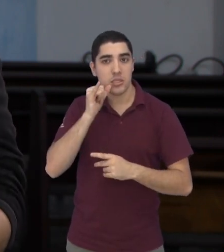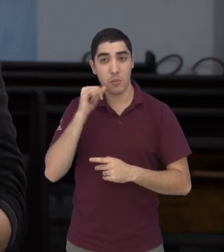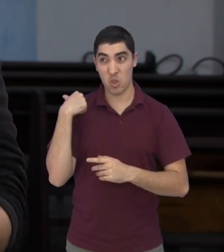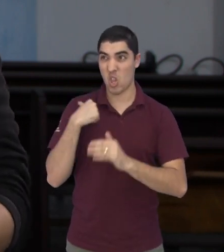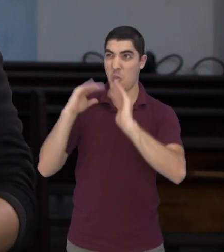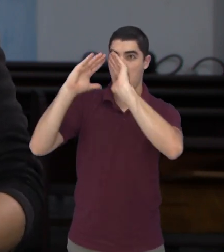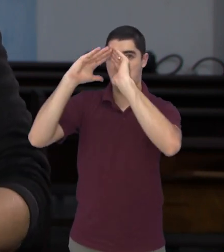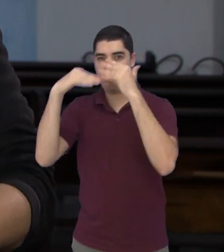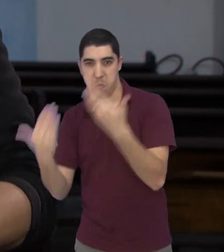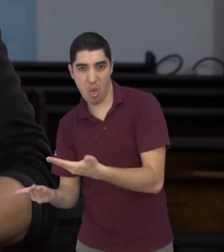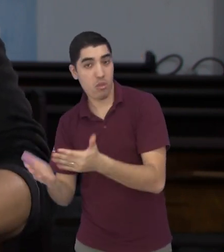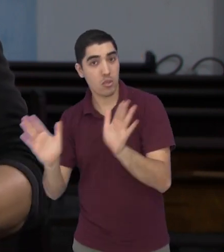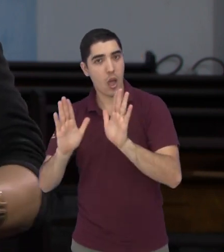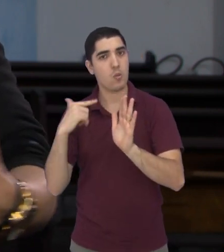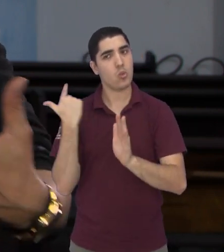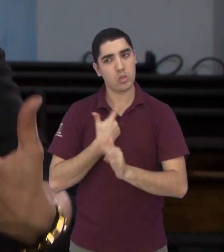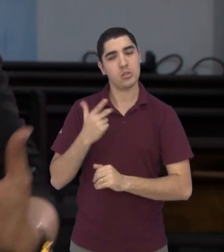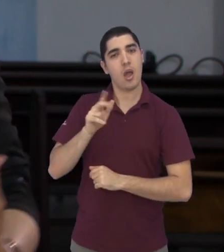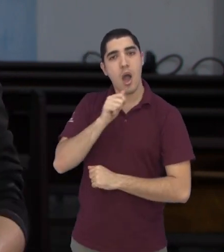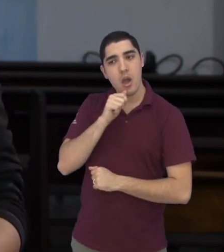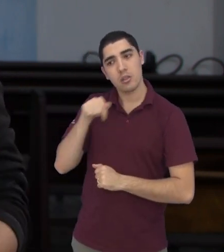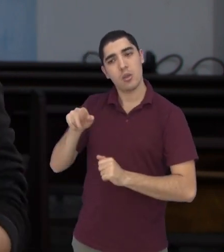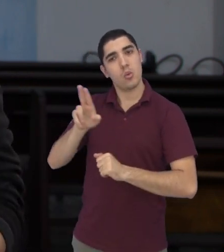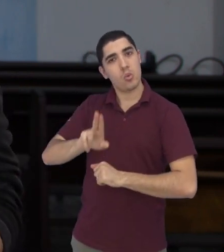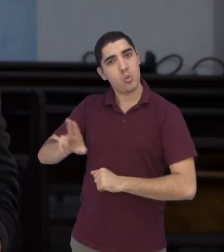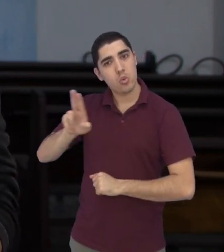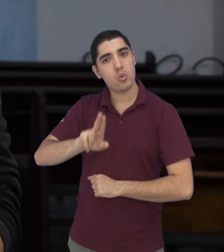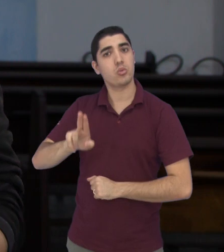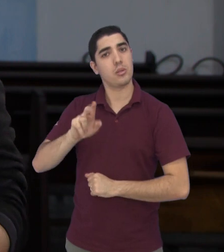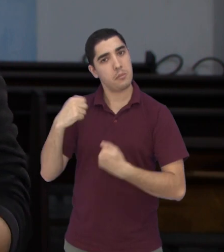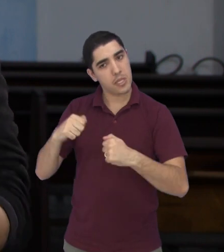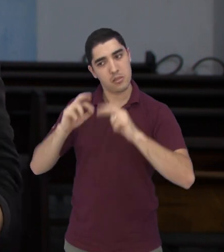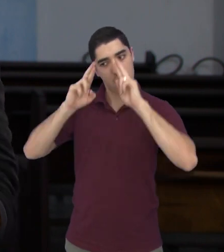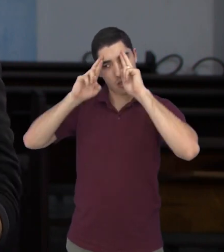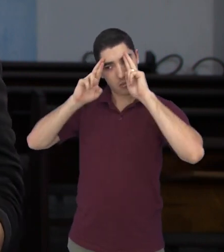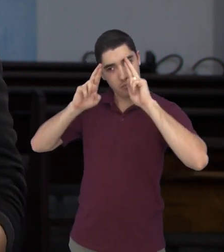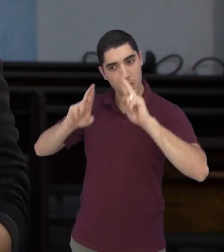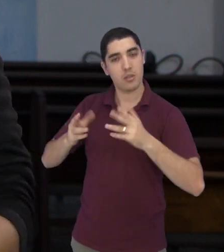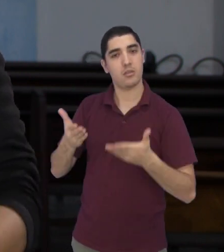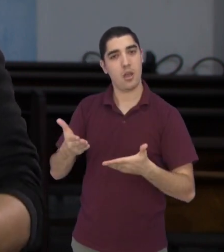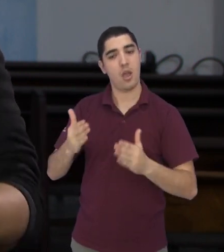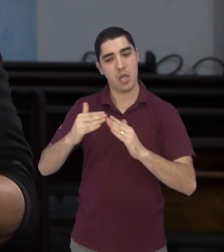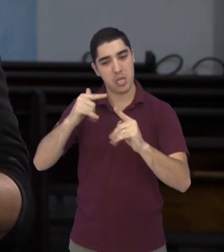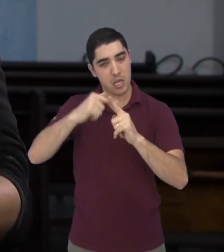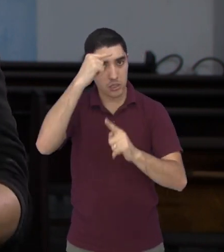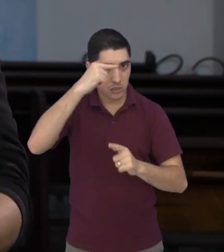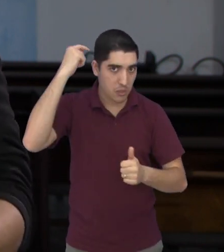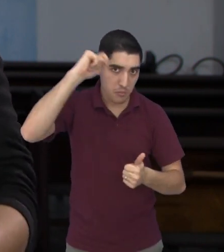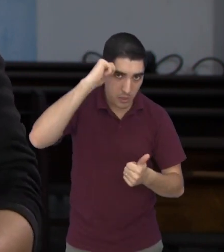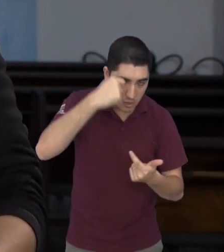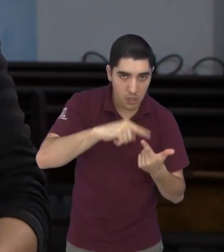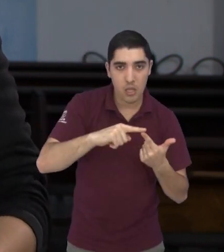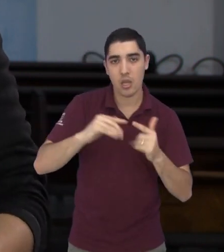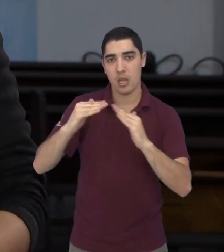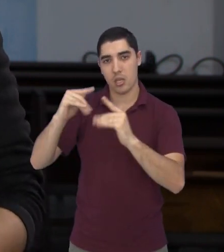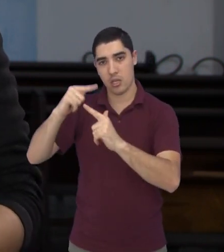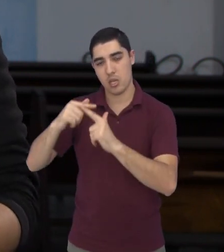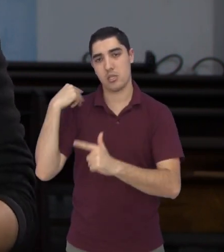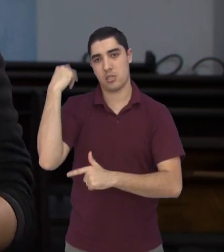um uso, a gente trata esse patrimônio todo com respeito. Seja a Igreja São Benedito, Capela Nossa